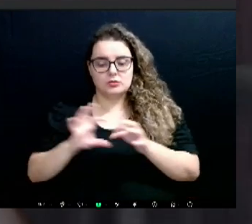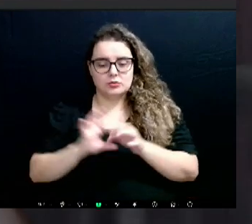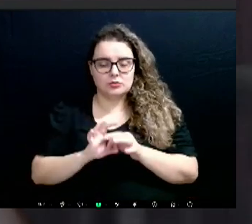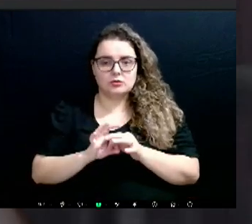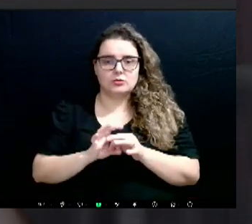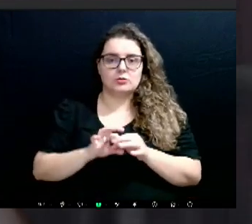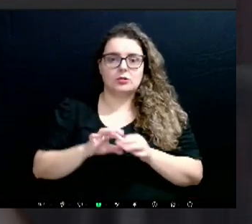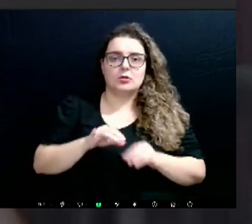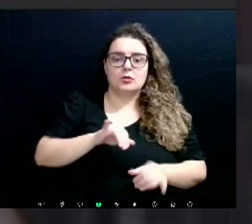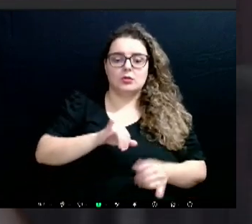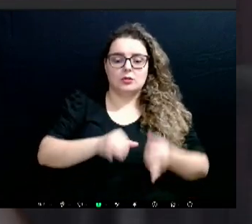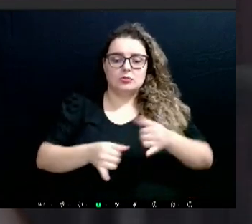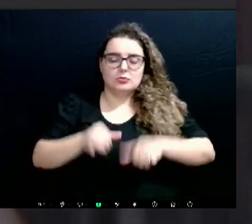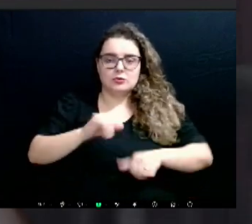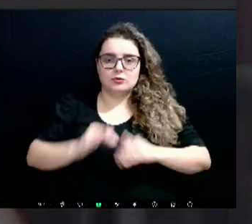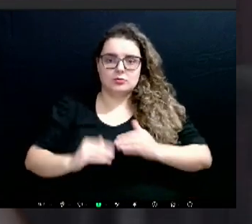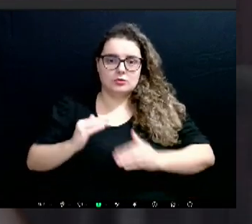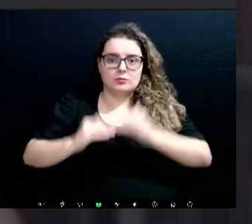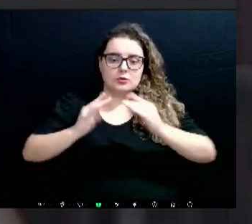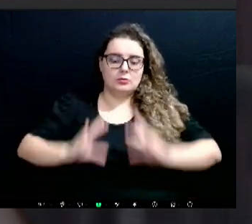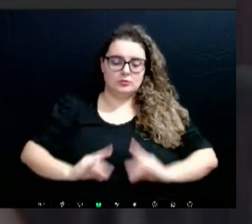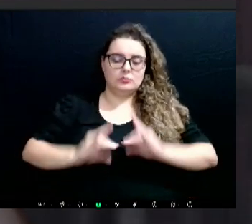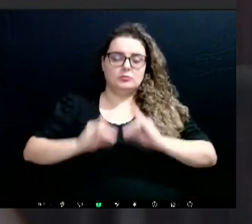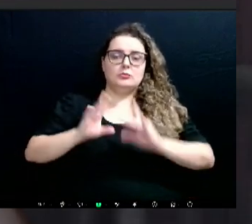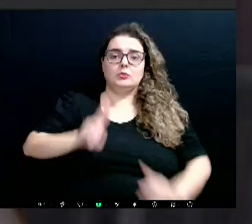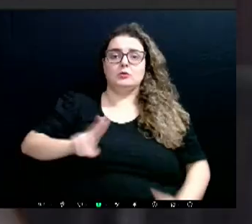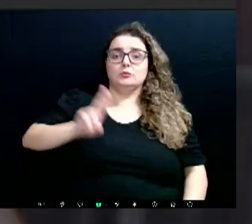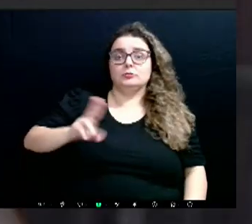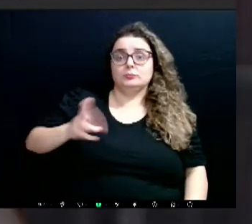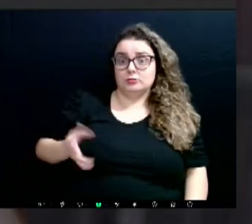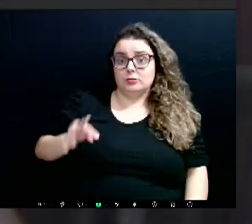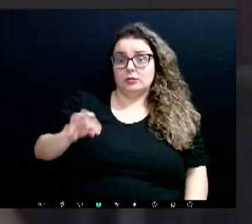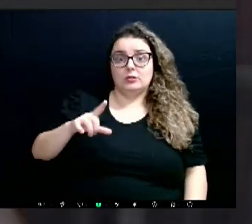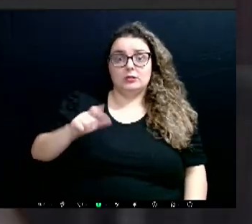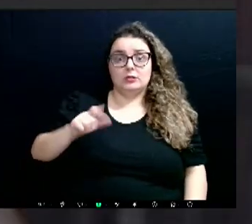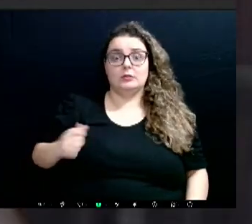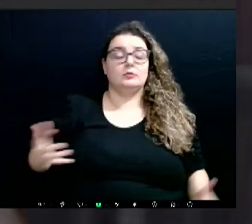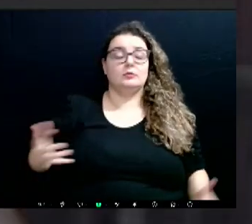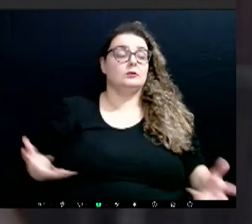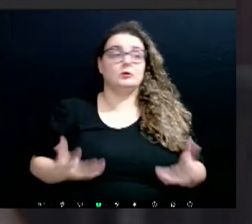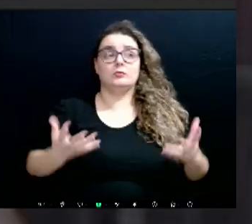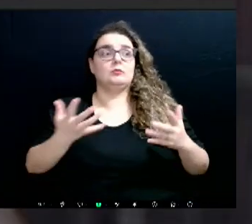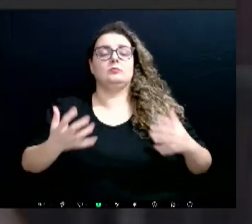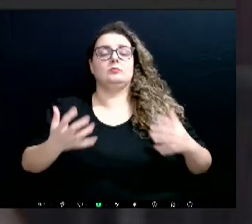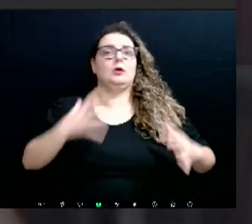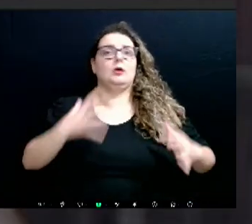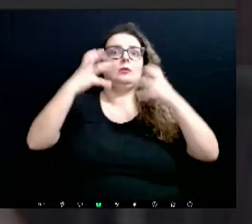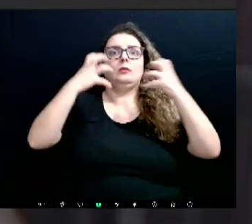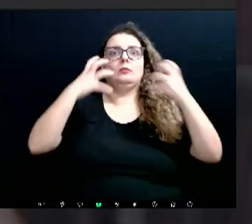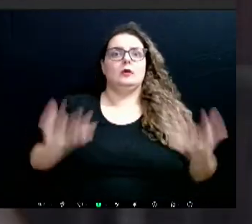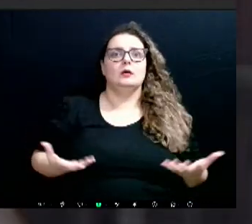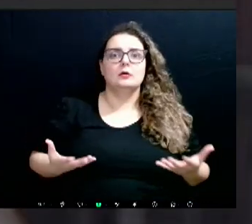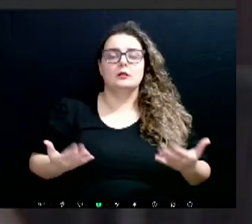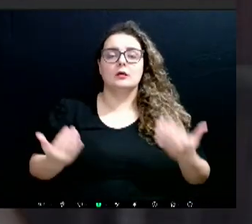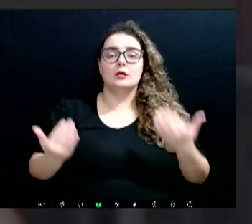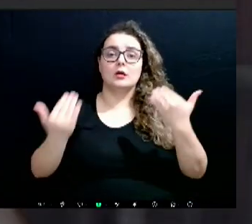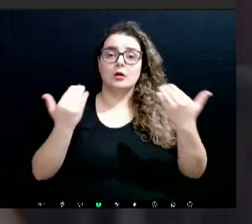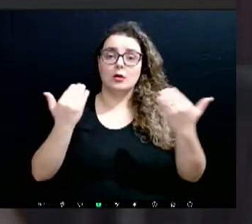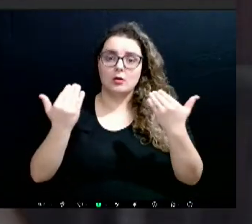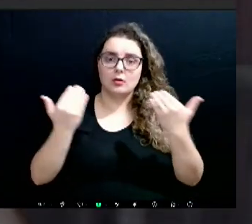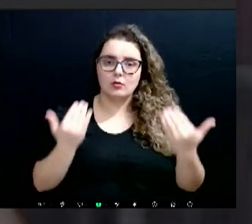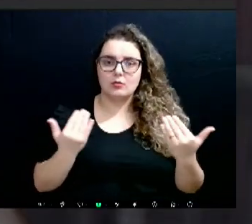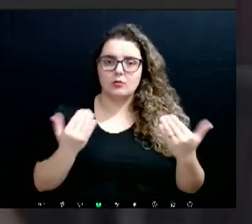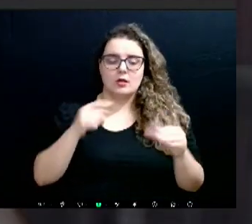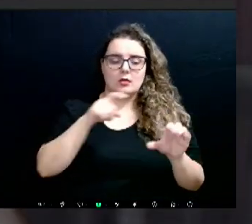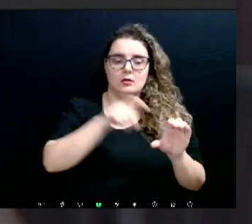são produzidas, né, devido ao uso da tela, da hiperestimulação, ela se compara, né, a dependência